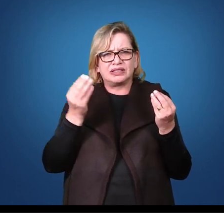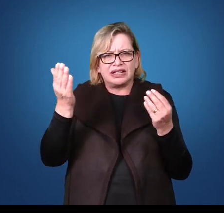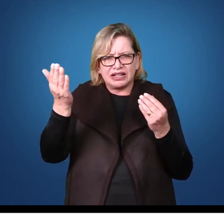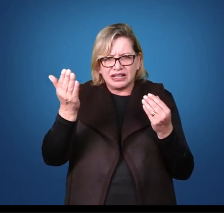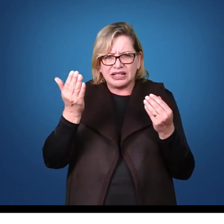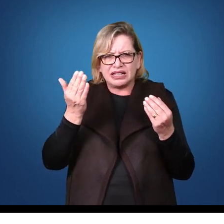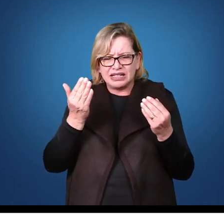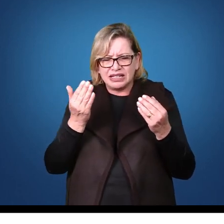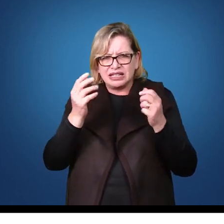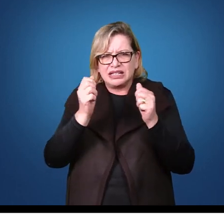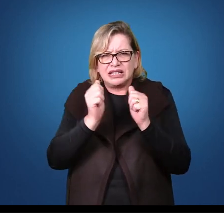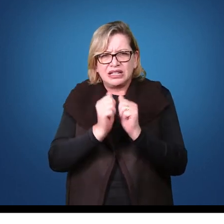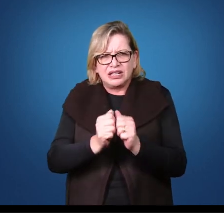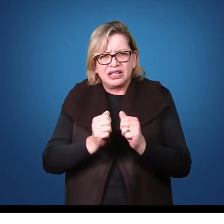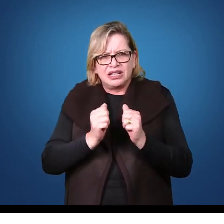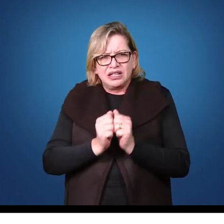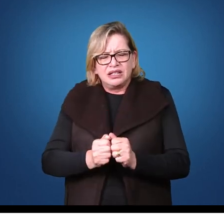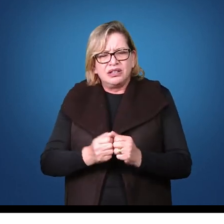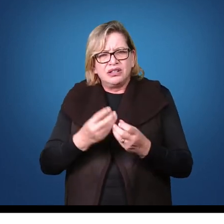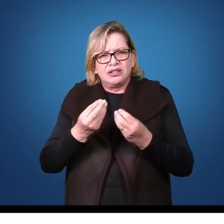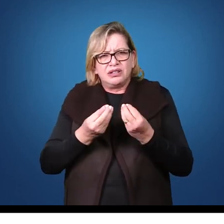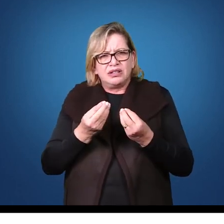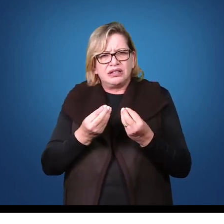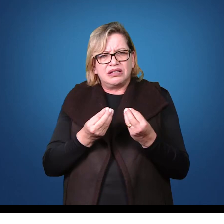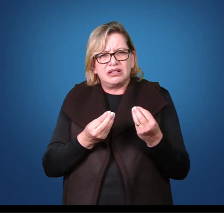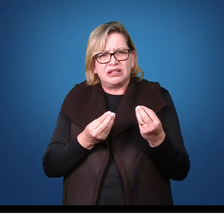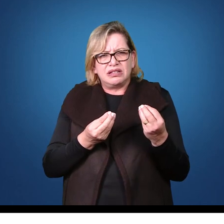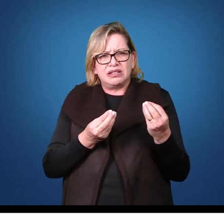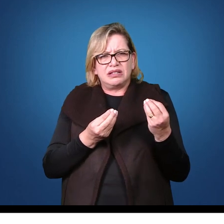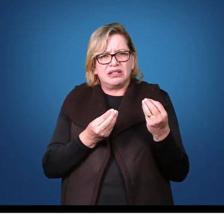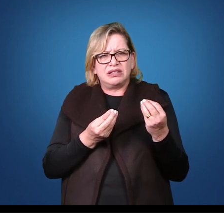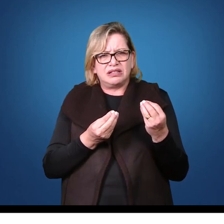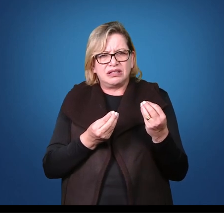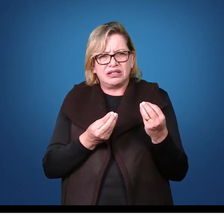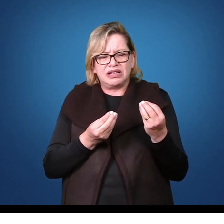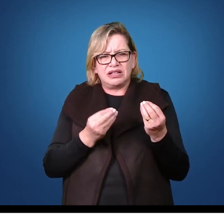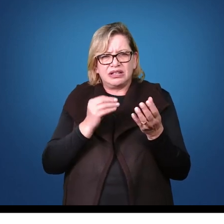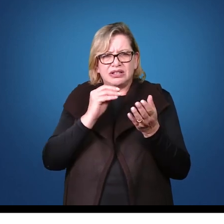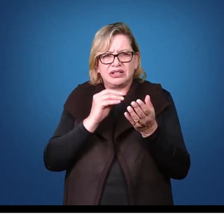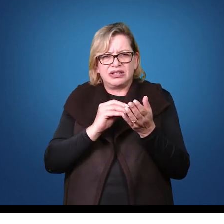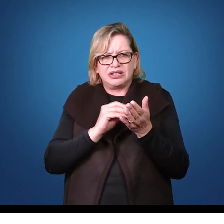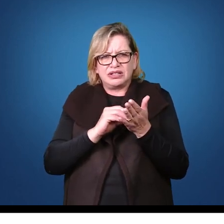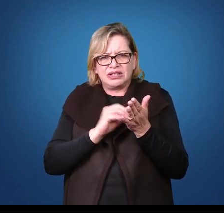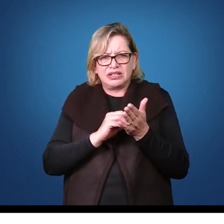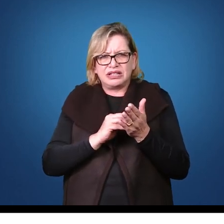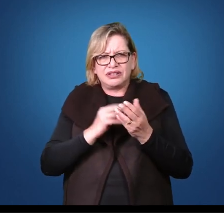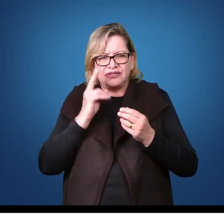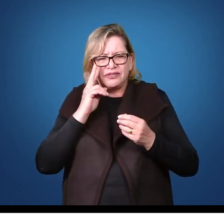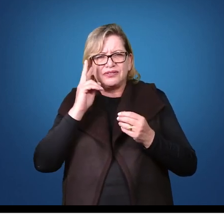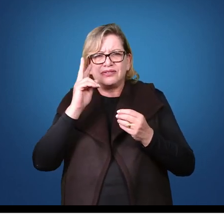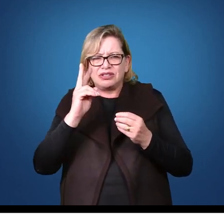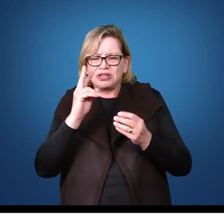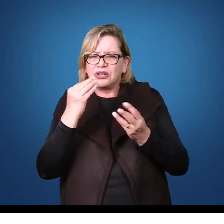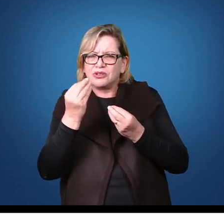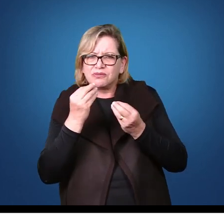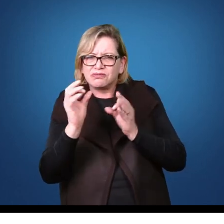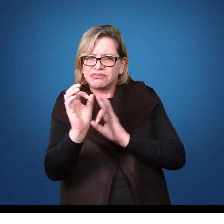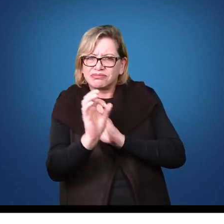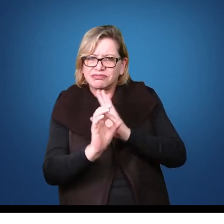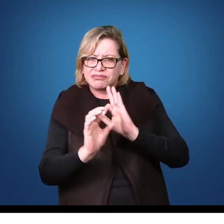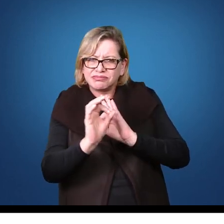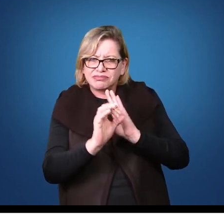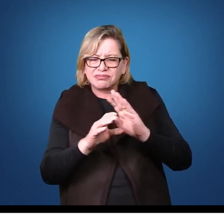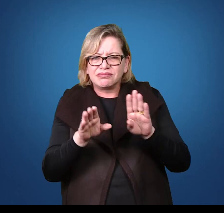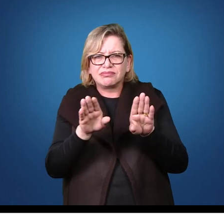Venha cá. Hã? Tem uma pessoa a mais, ó. Venha cá, Eliette.